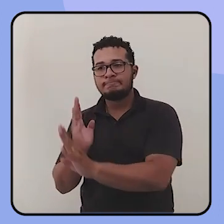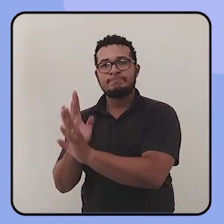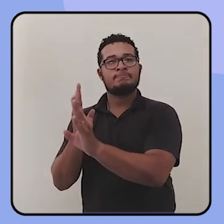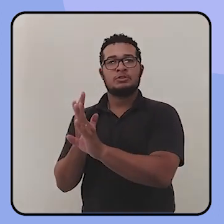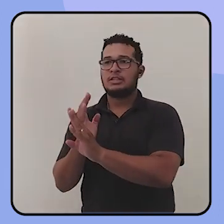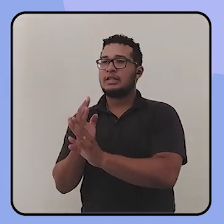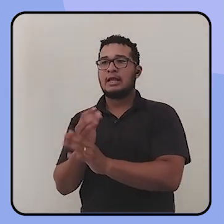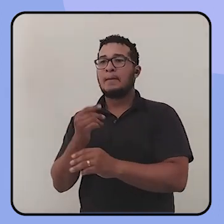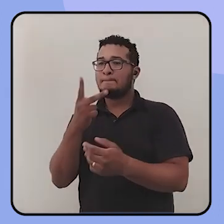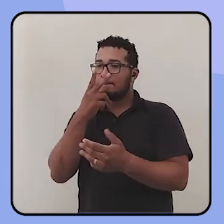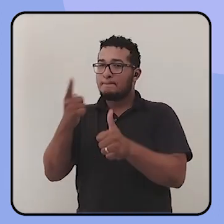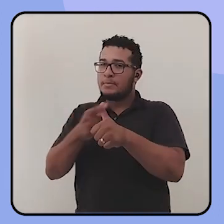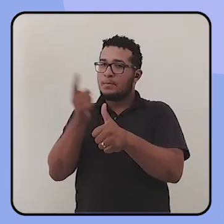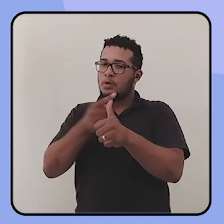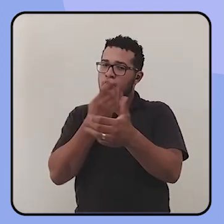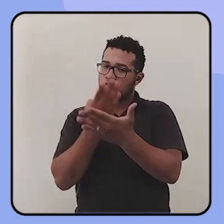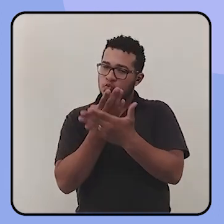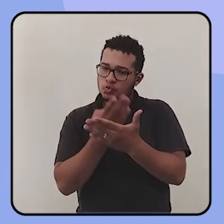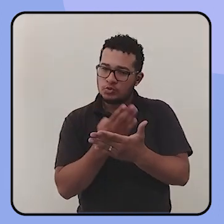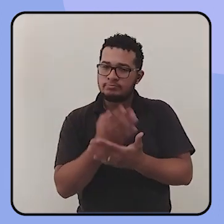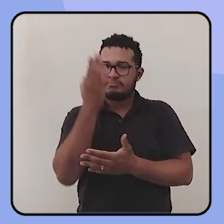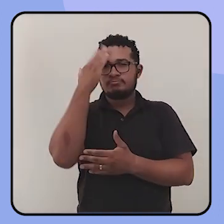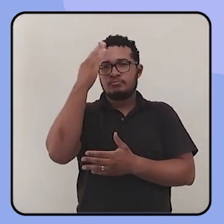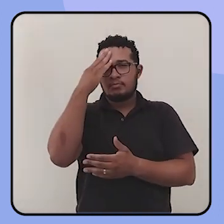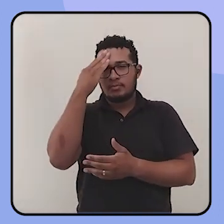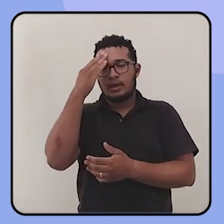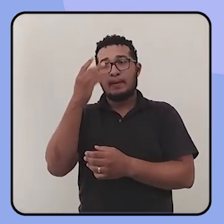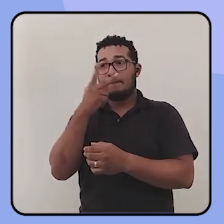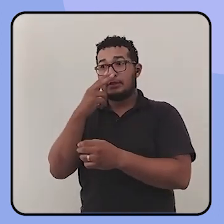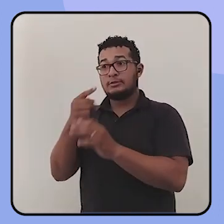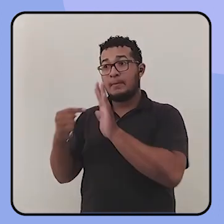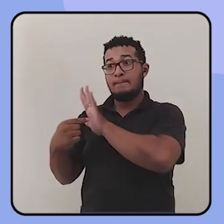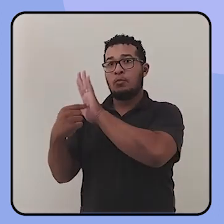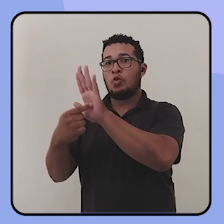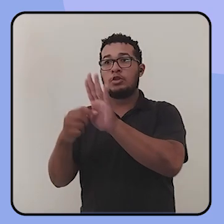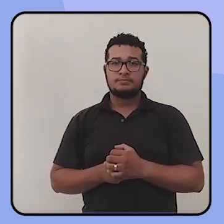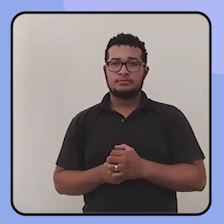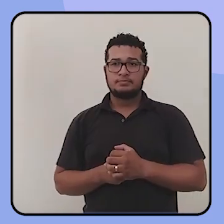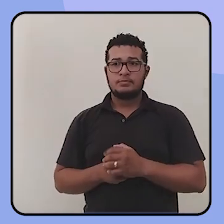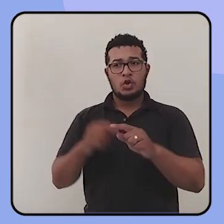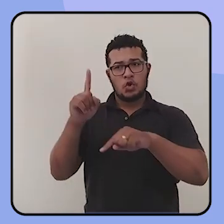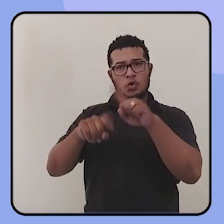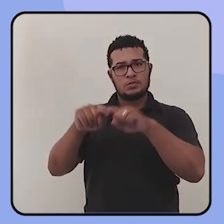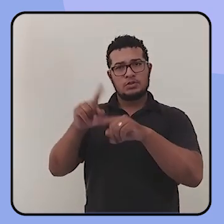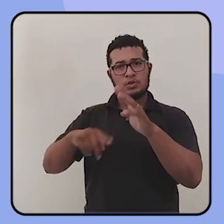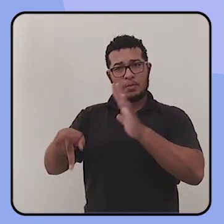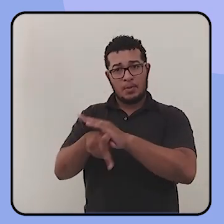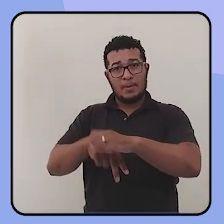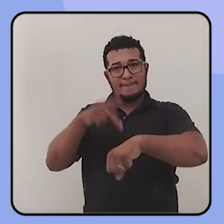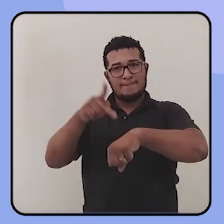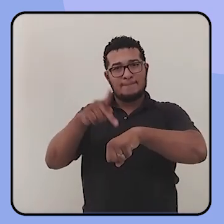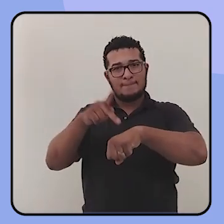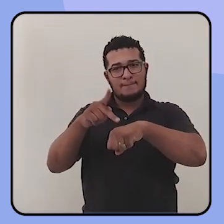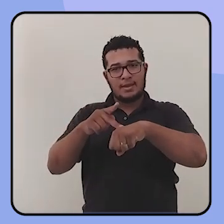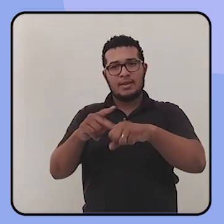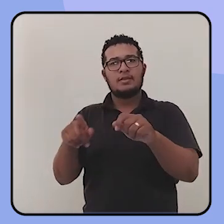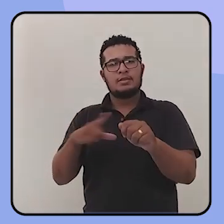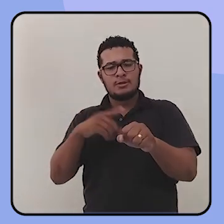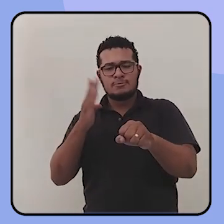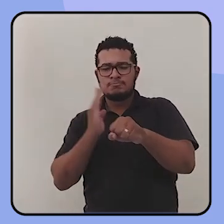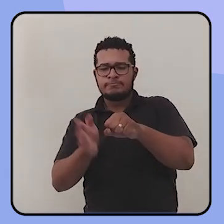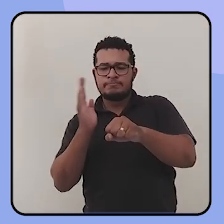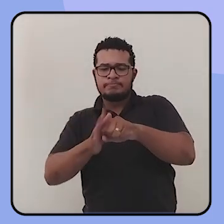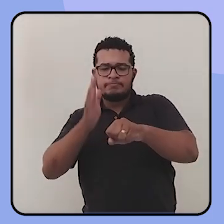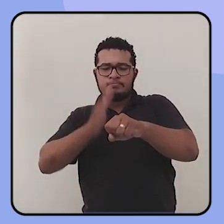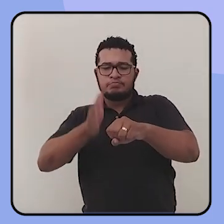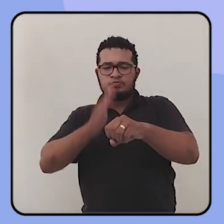e, portanto, não estão disponíveis para a visitação. Vamos aqui verificar objetos confeccionados em pedra, com lâminas